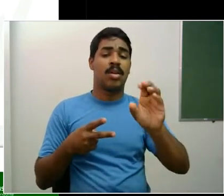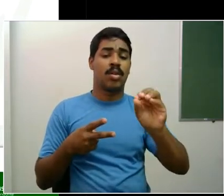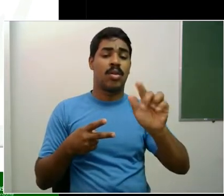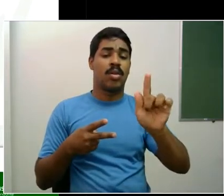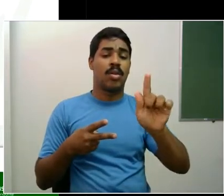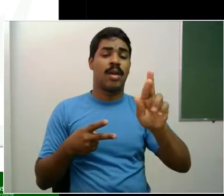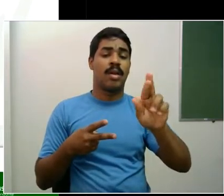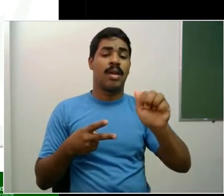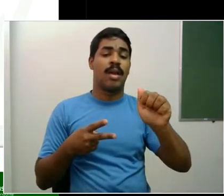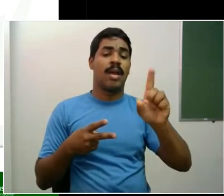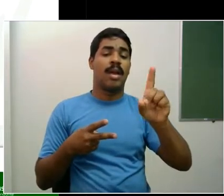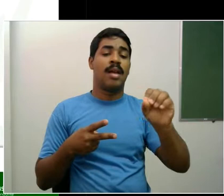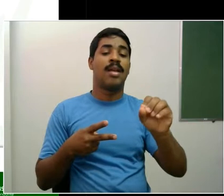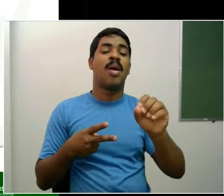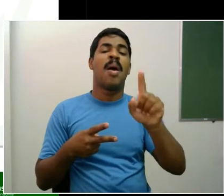caminha